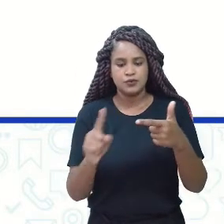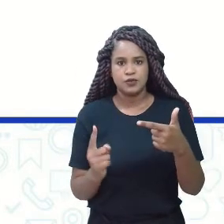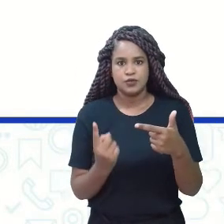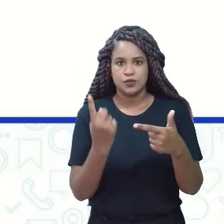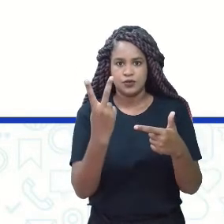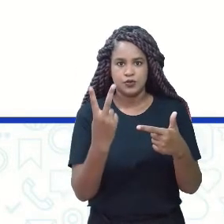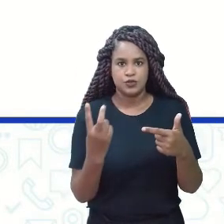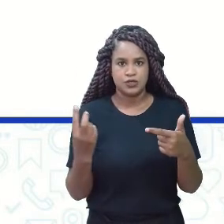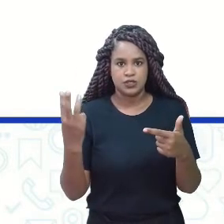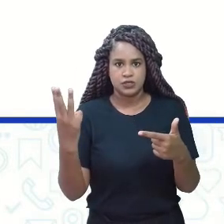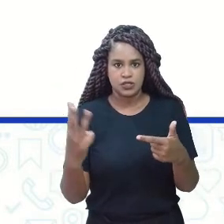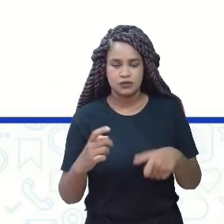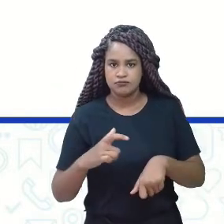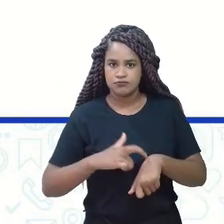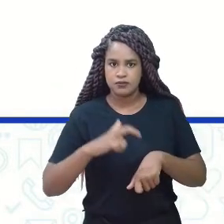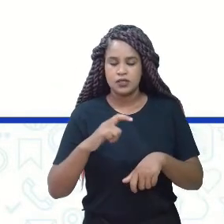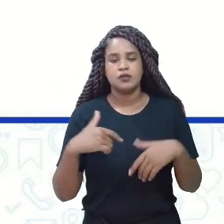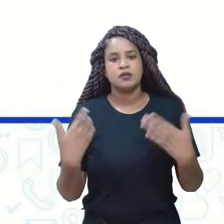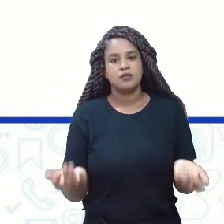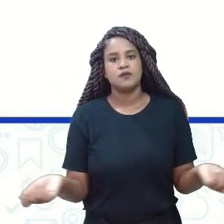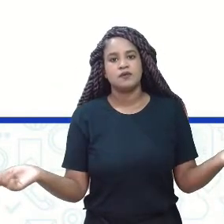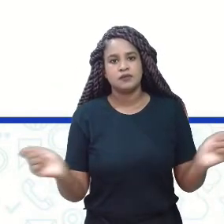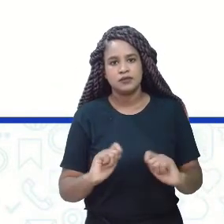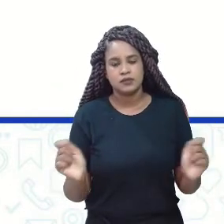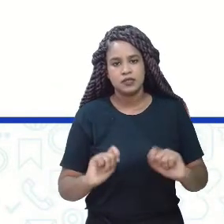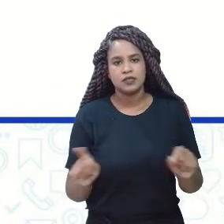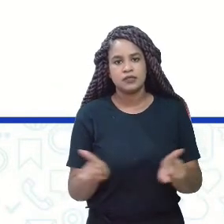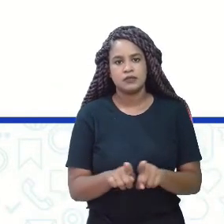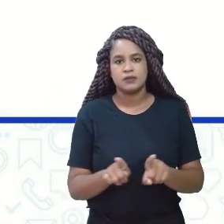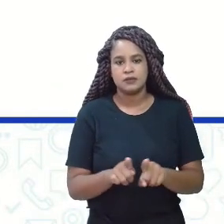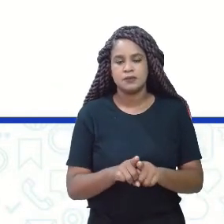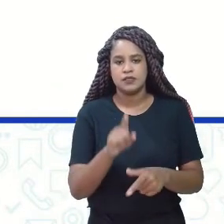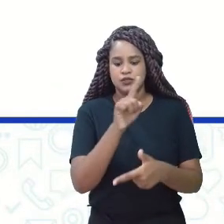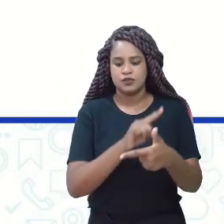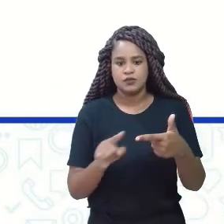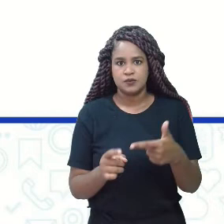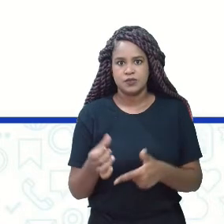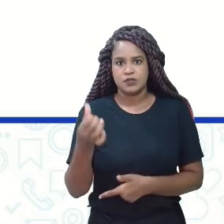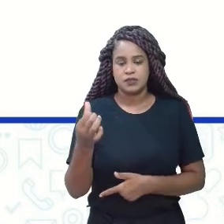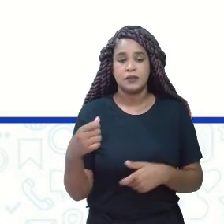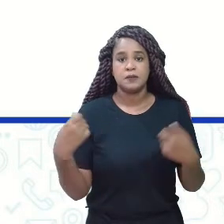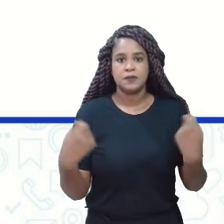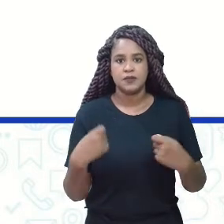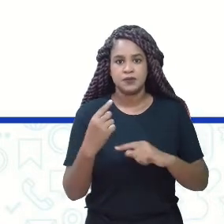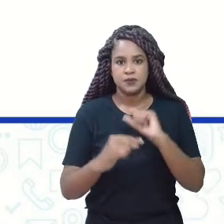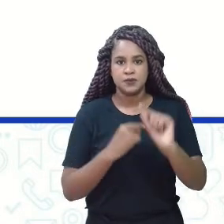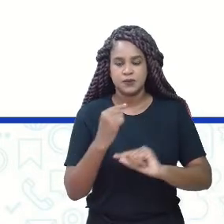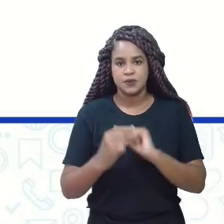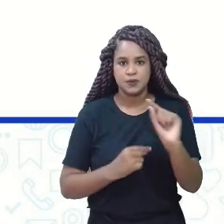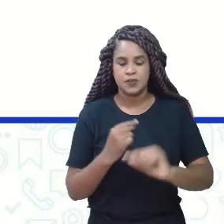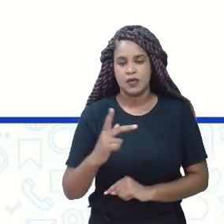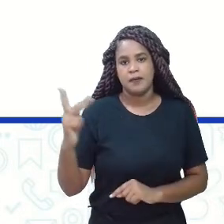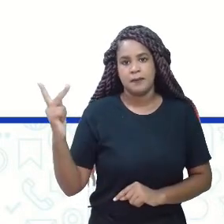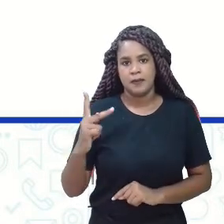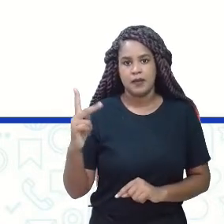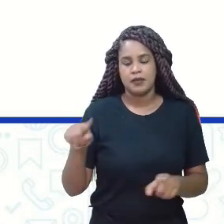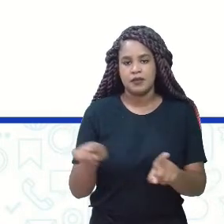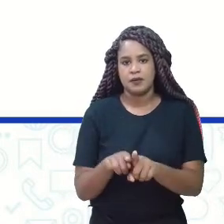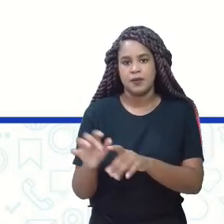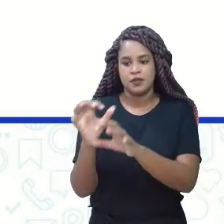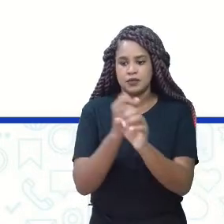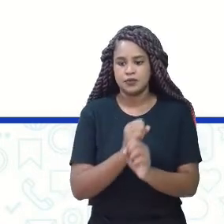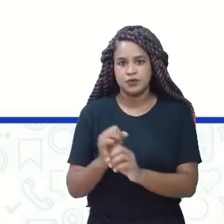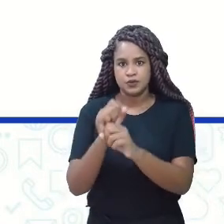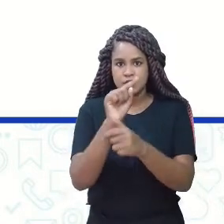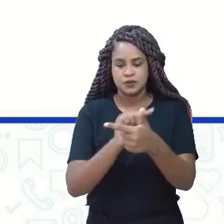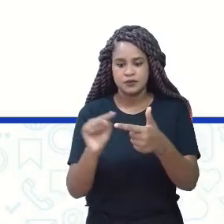tempo, então ele é divisível por 6. Ou seja, o número tem que ser par e a soma dos algarismos tem que dividir para